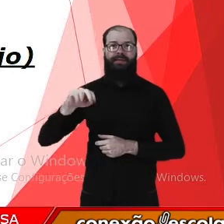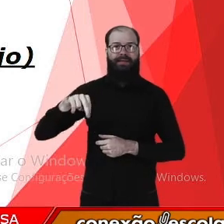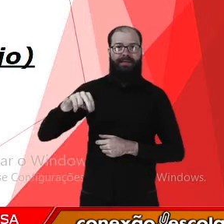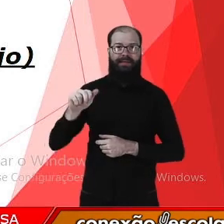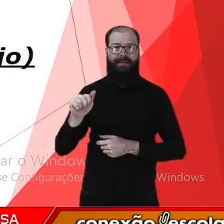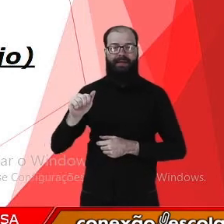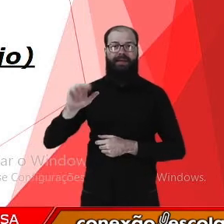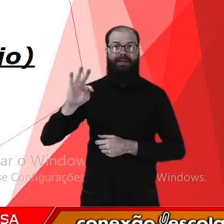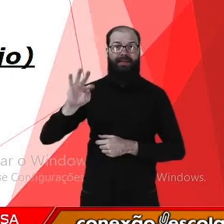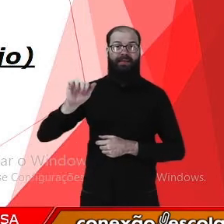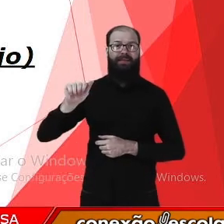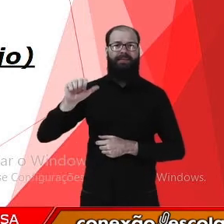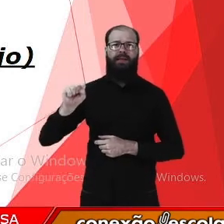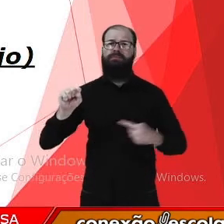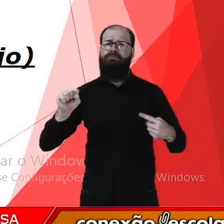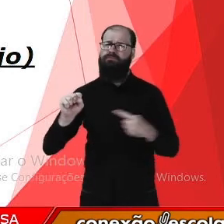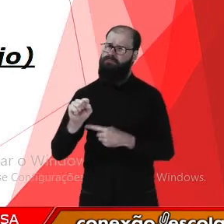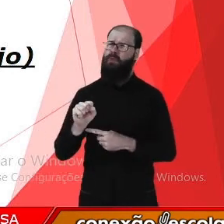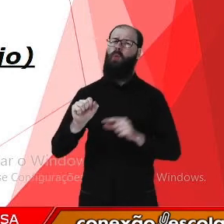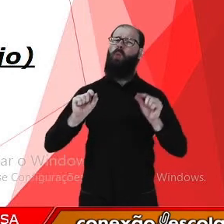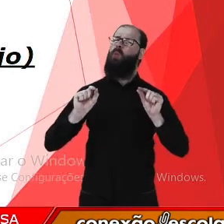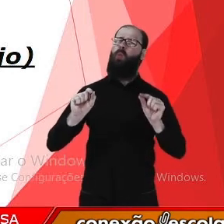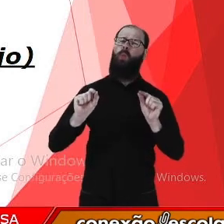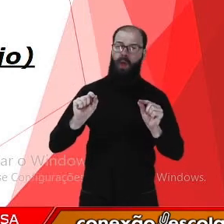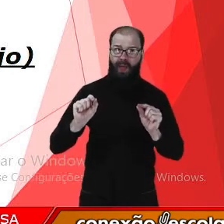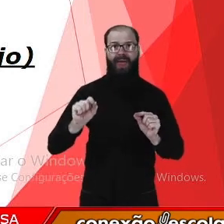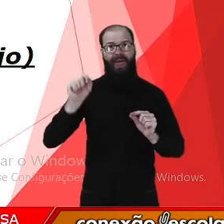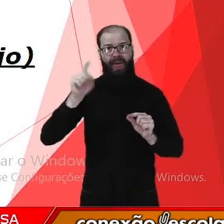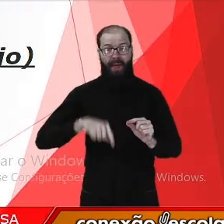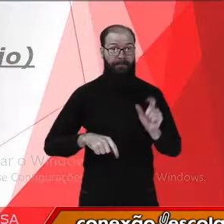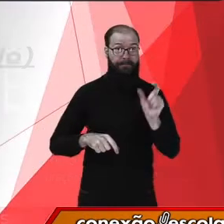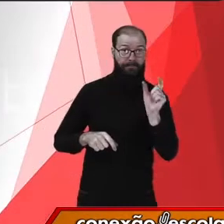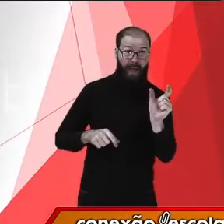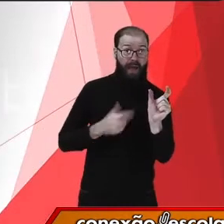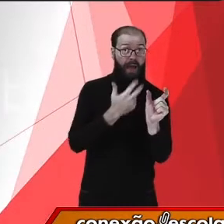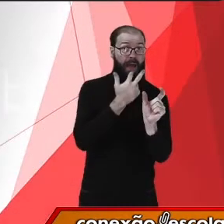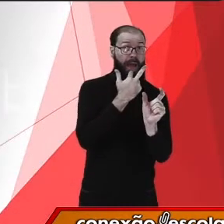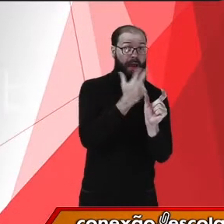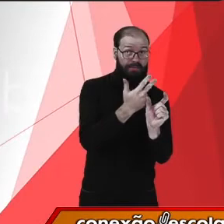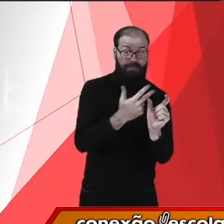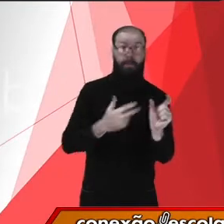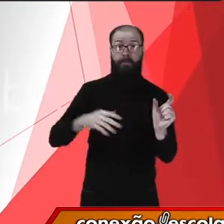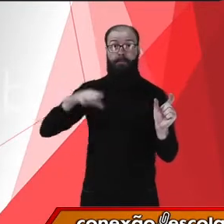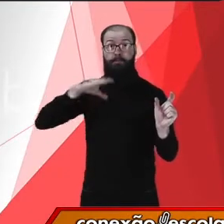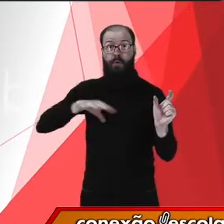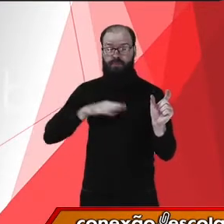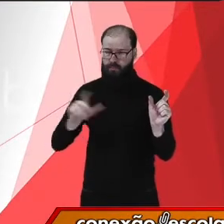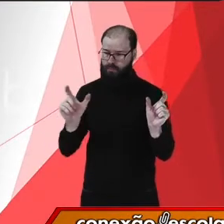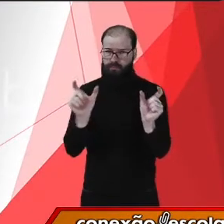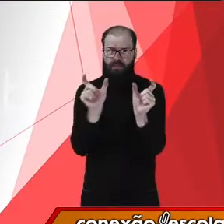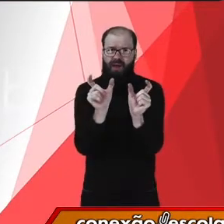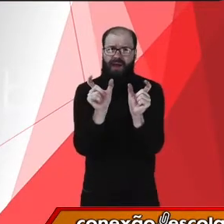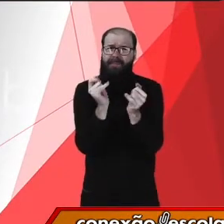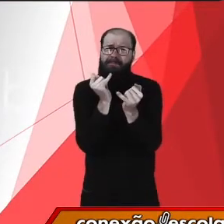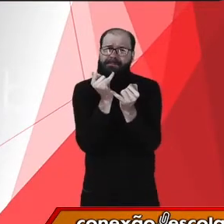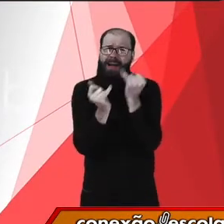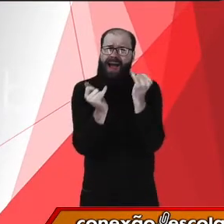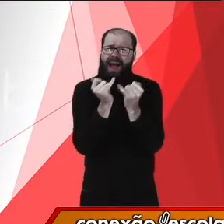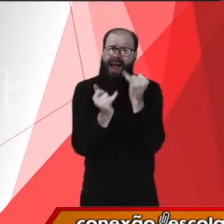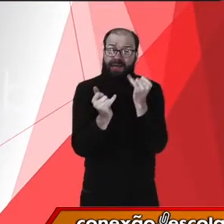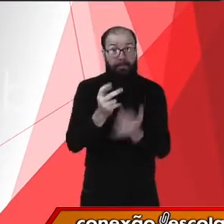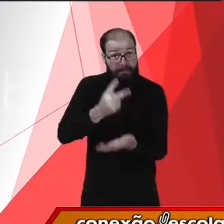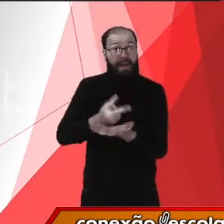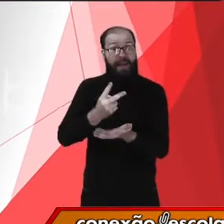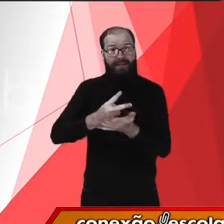cognatas? São palavras em inglês que se parece com a palavra em português e tem o mesmo significado. É